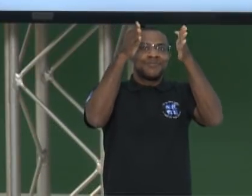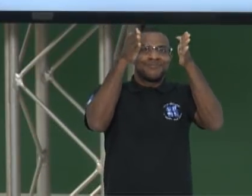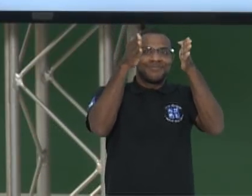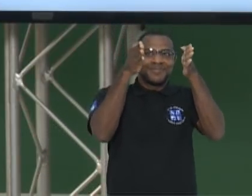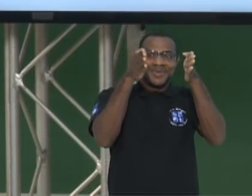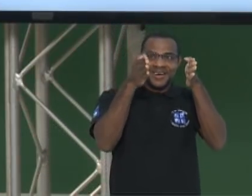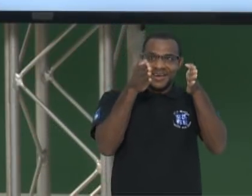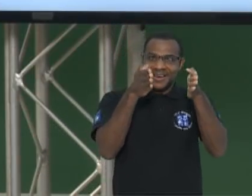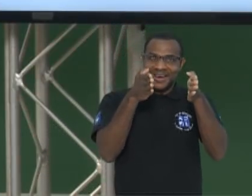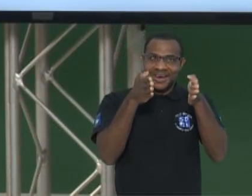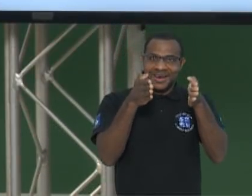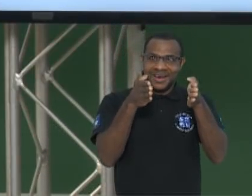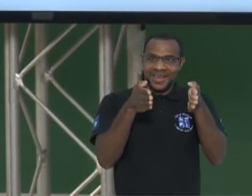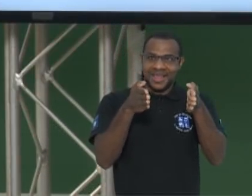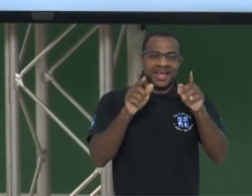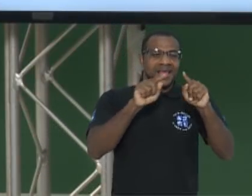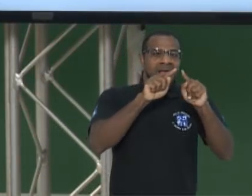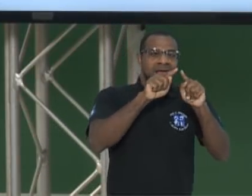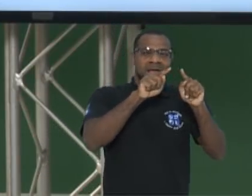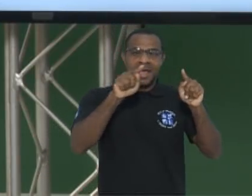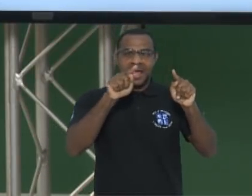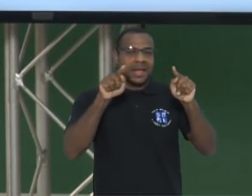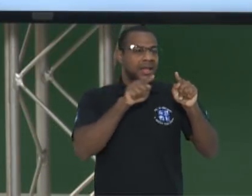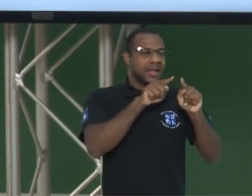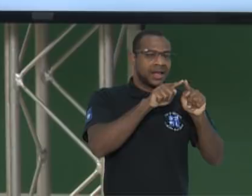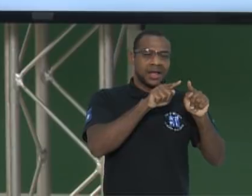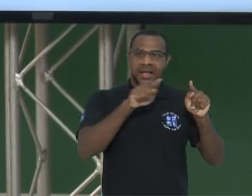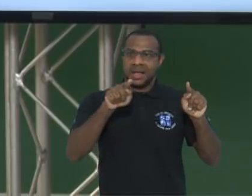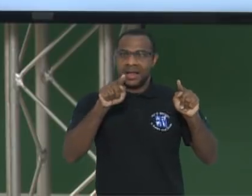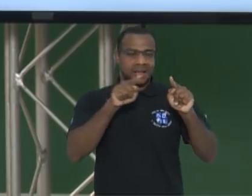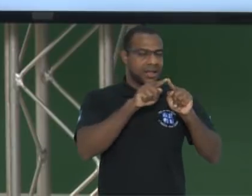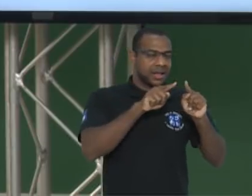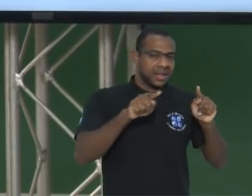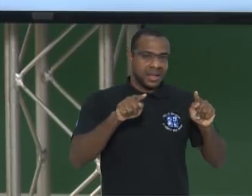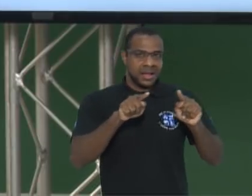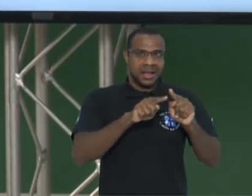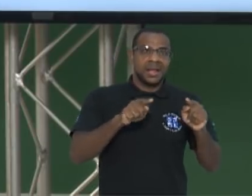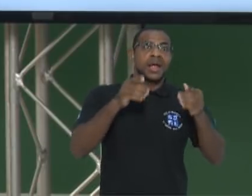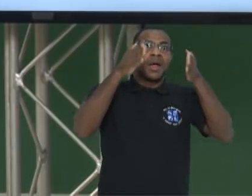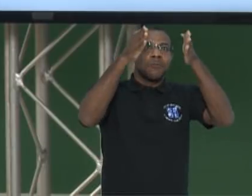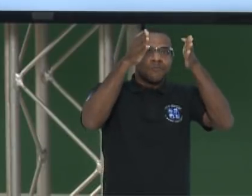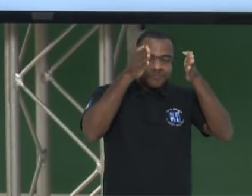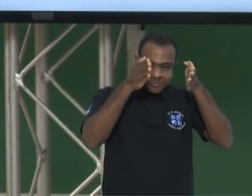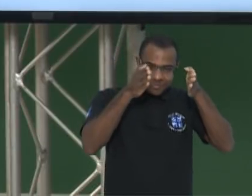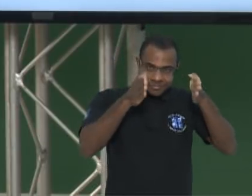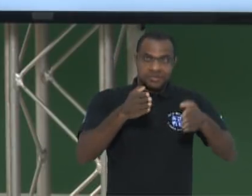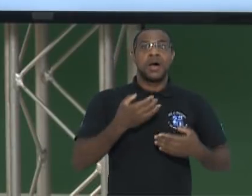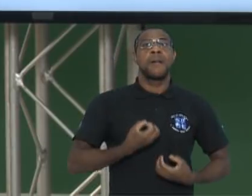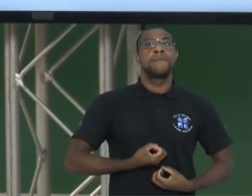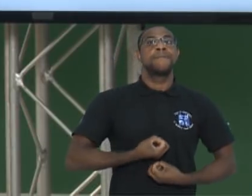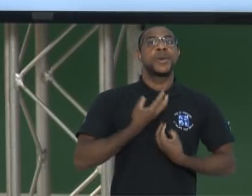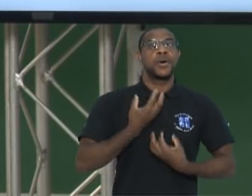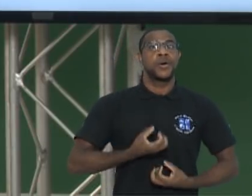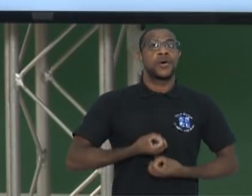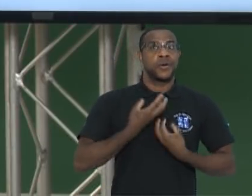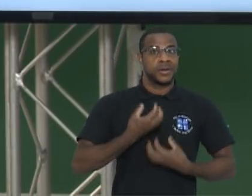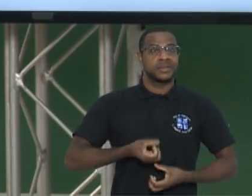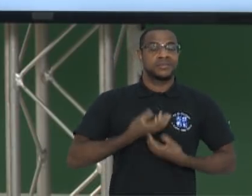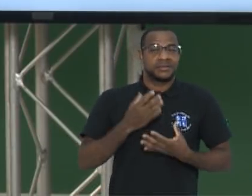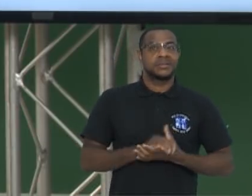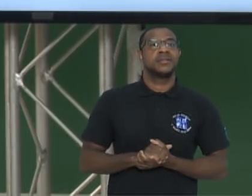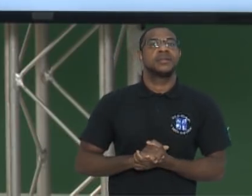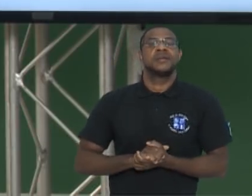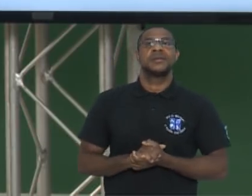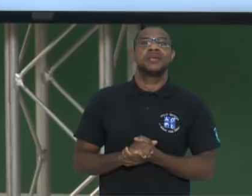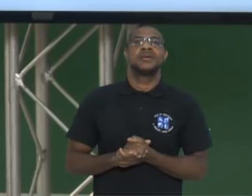o final. Né, normalmente, às vezes, vai até a metade da linha e aí o escritor, né, já muda para fazer o outro